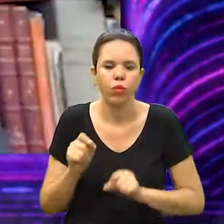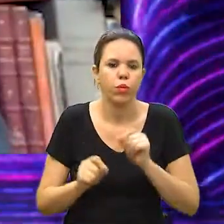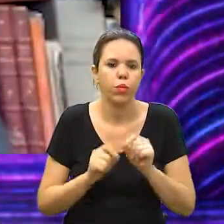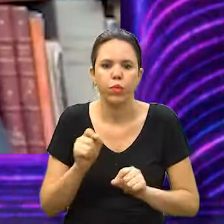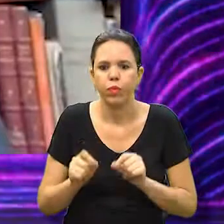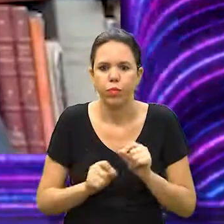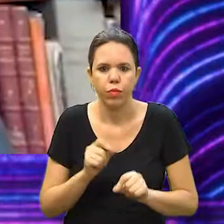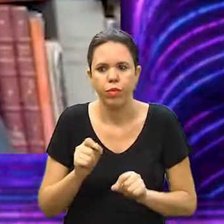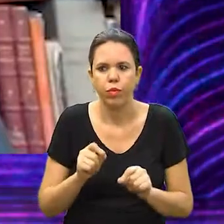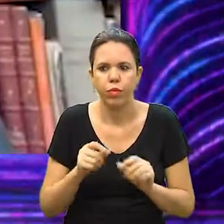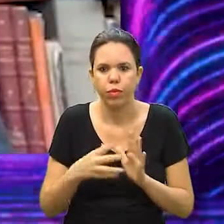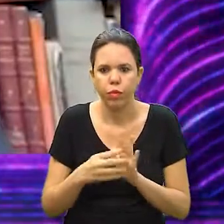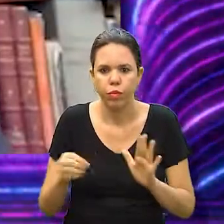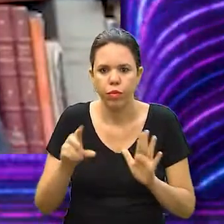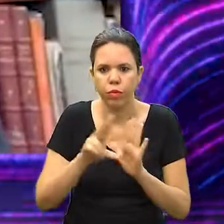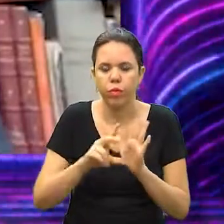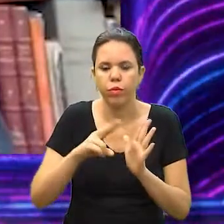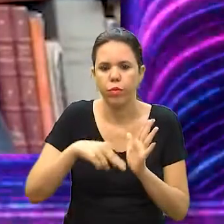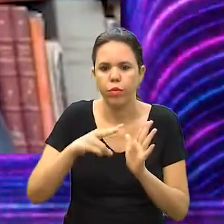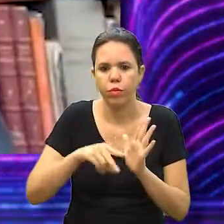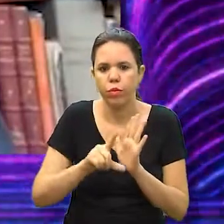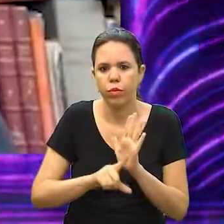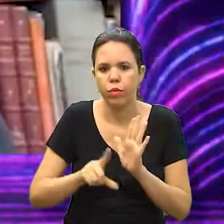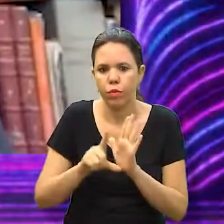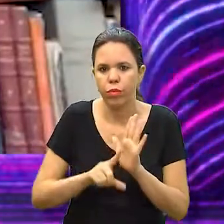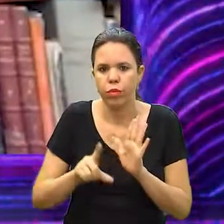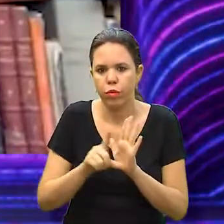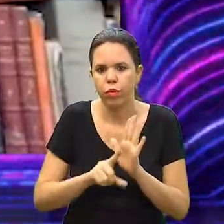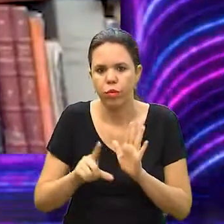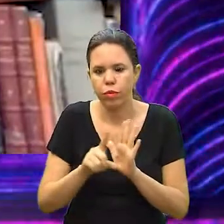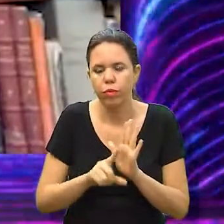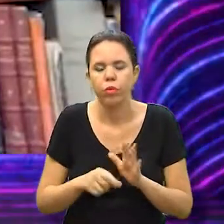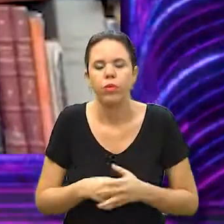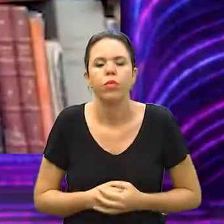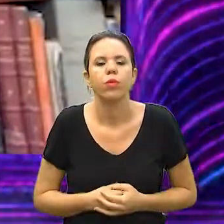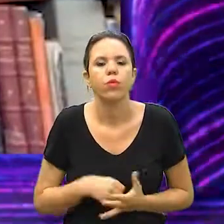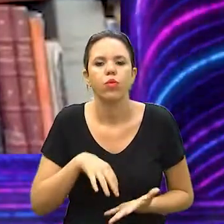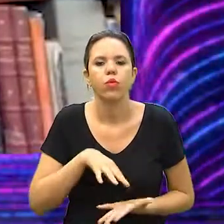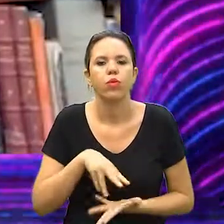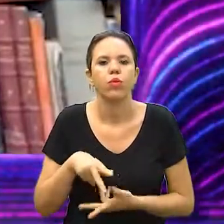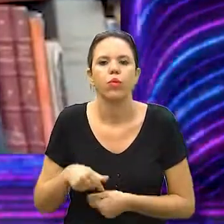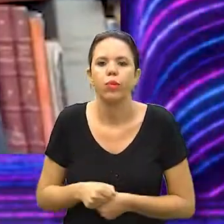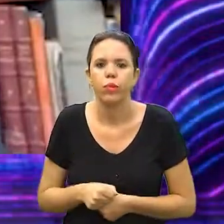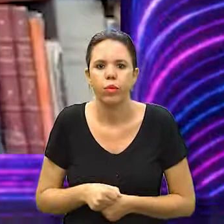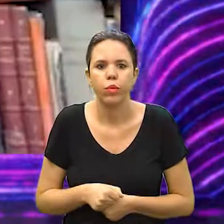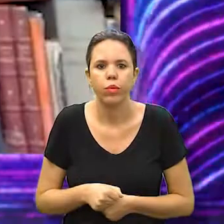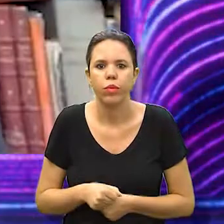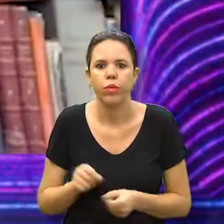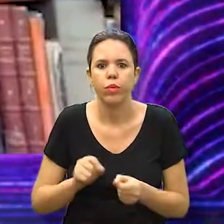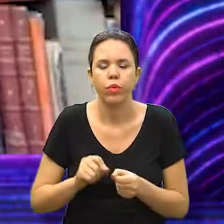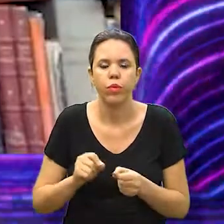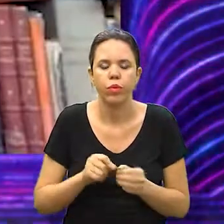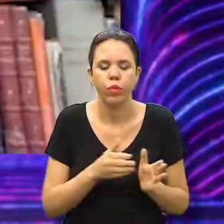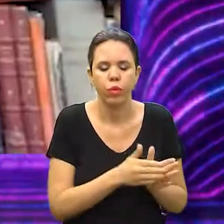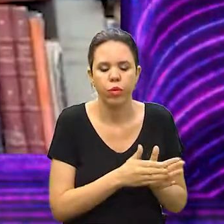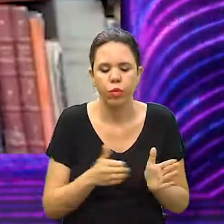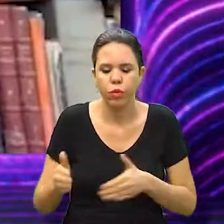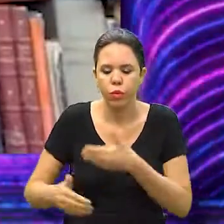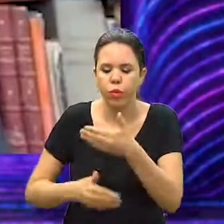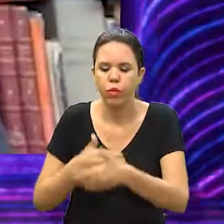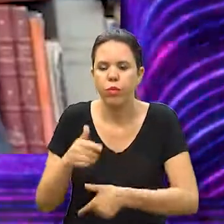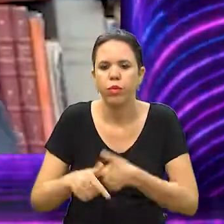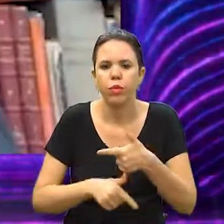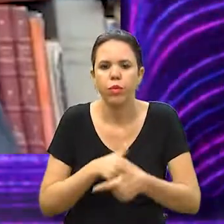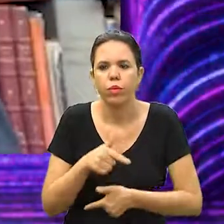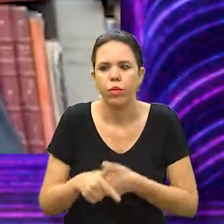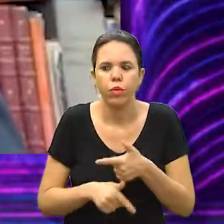do que inspirou a literatura no mundo ocidental. E ele faz uma jornada porque ele